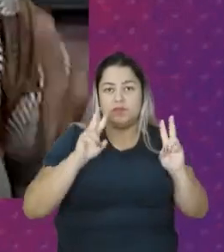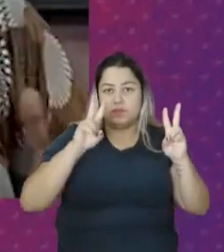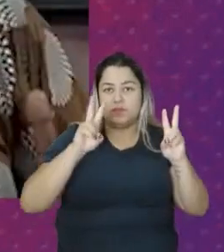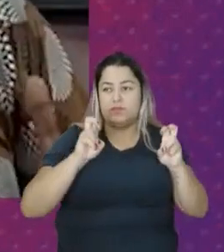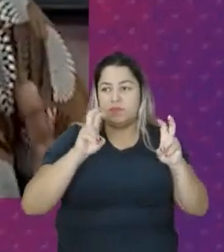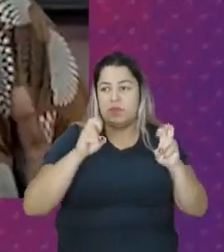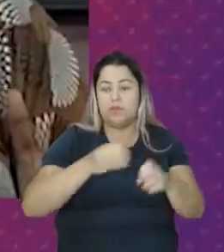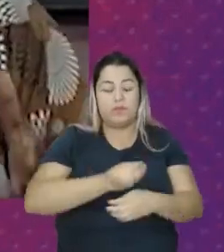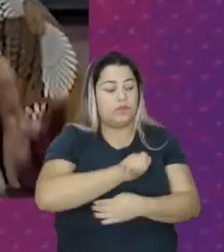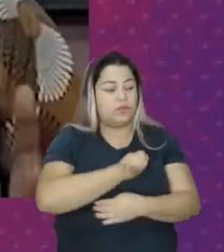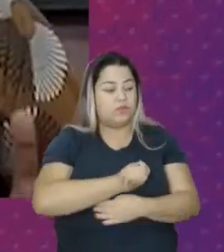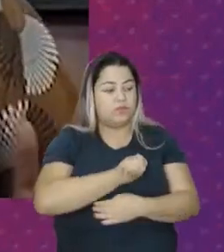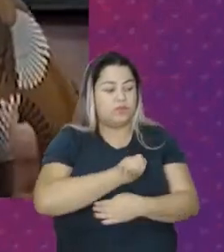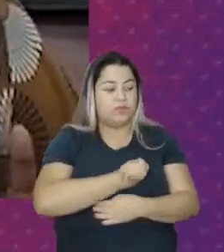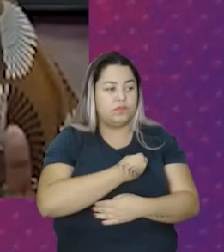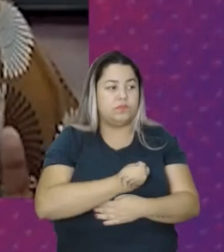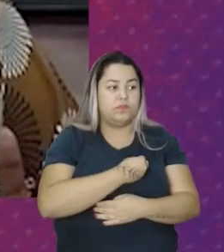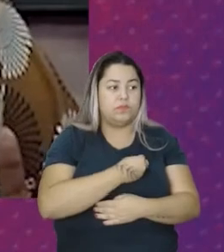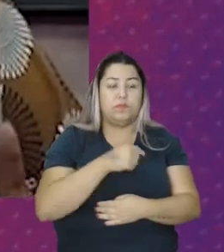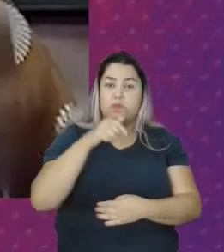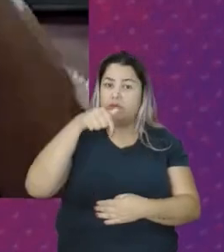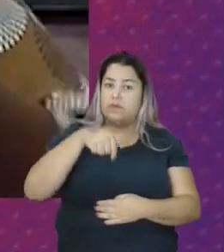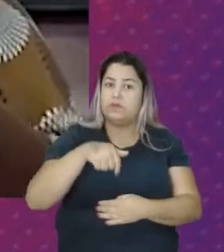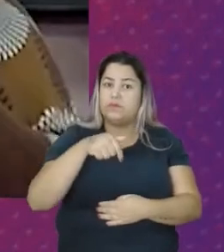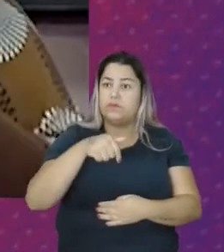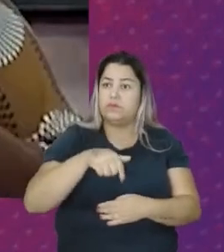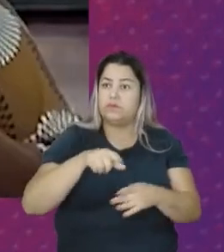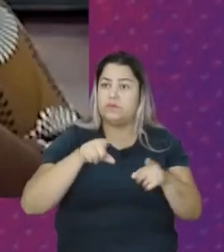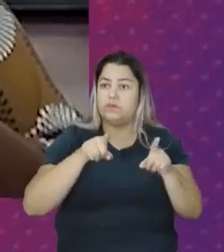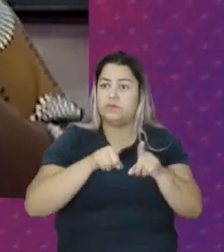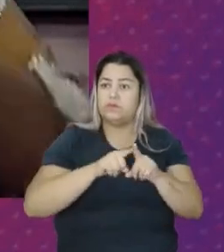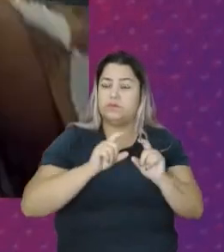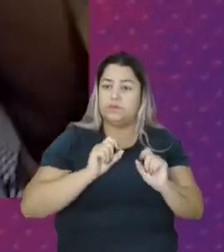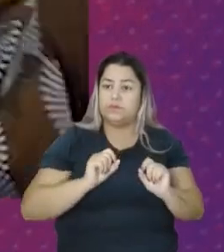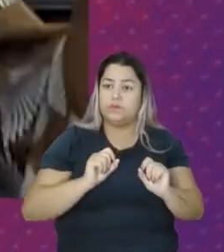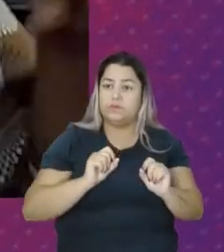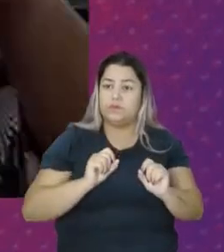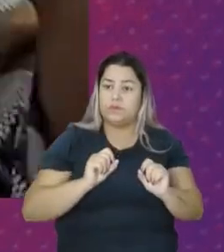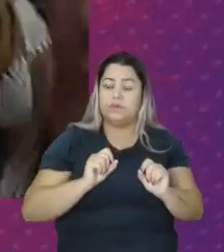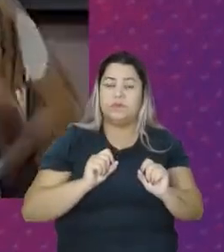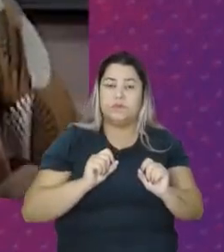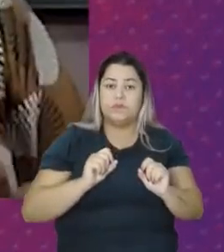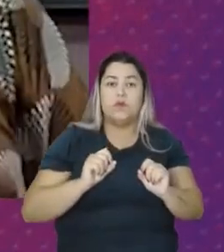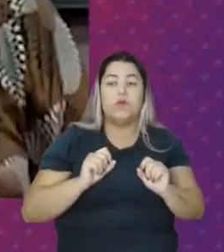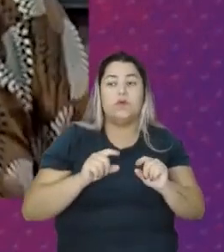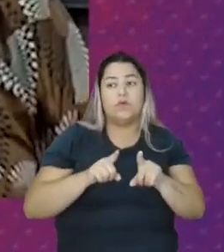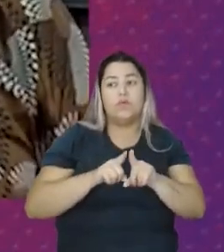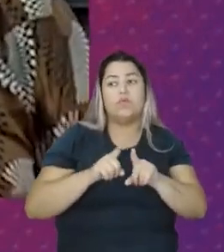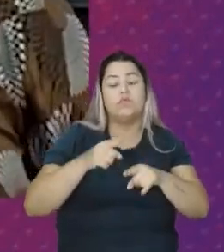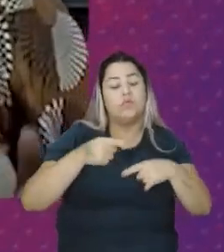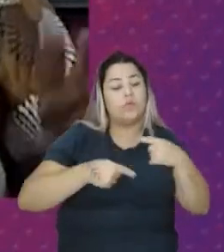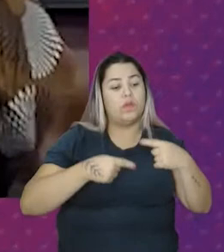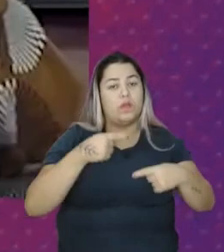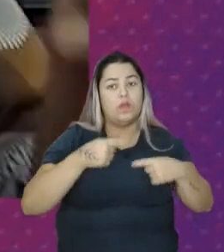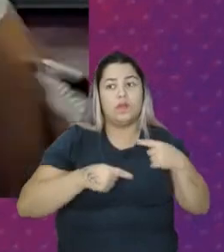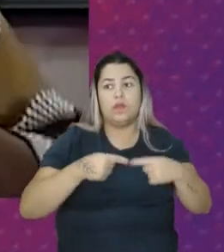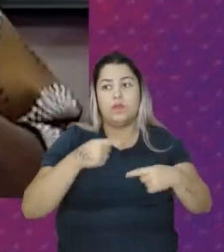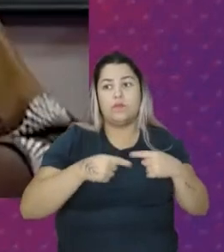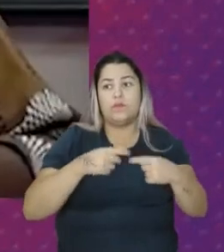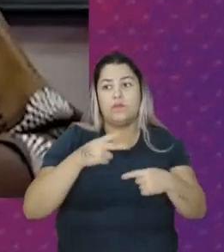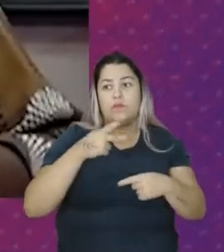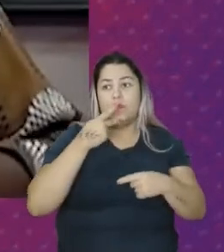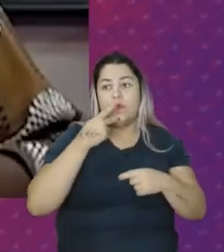muito presente aqui e que, no caso aqui específico, da turma com quem eu estou dialogando, faz parte